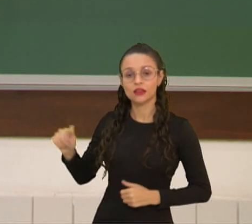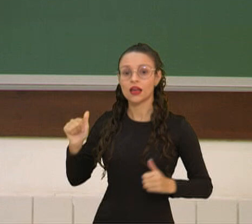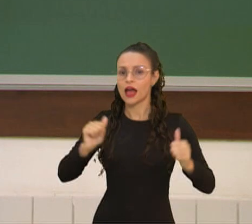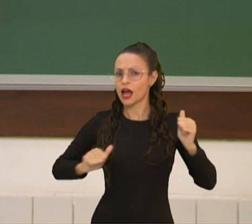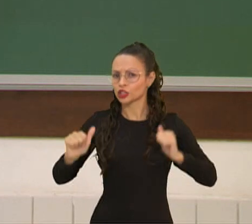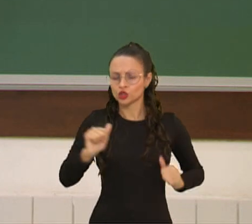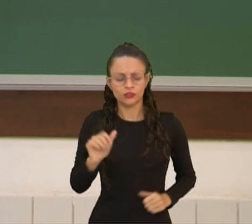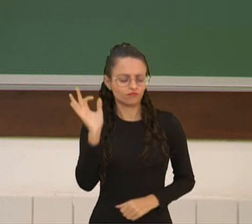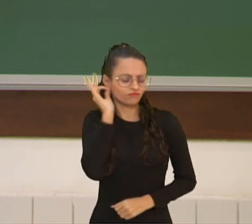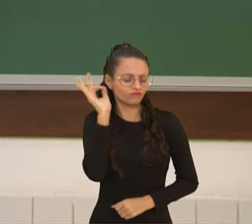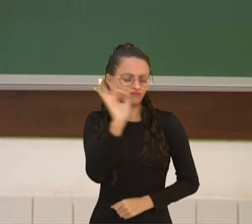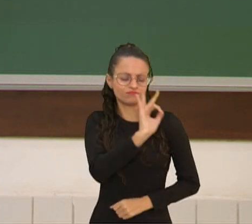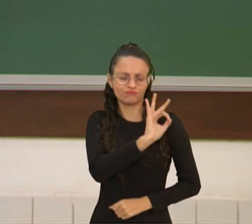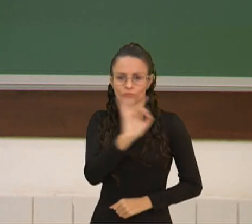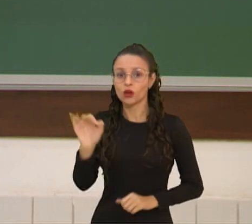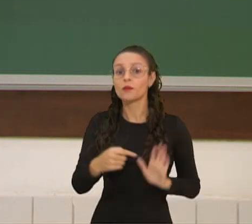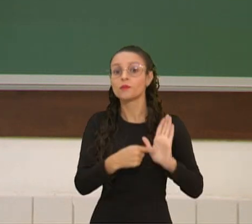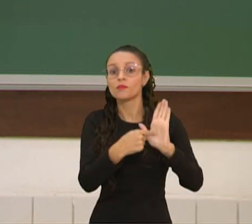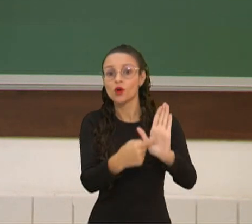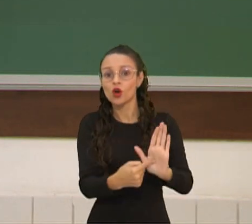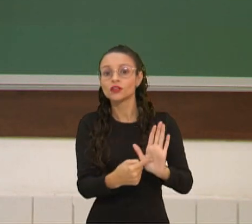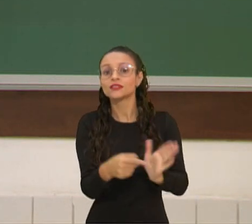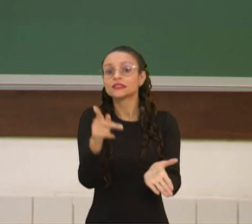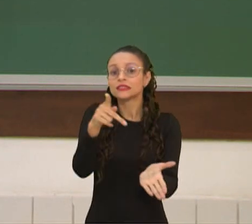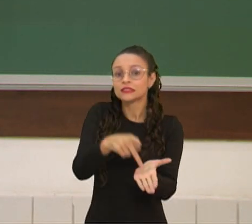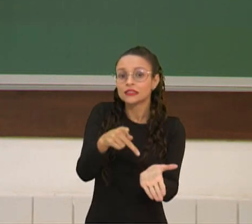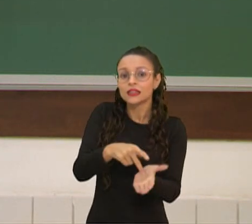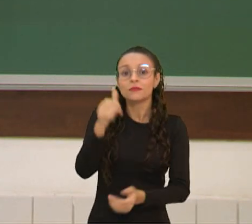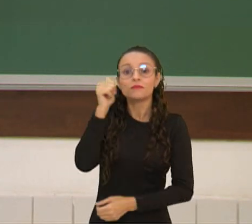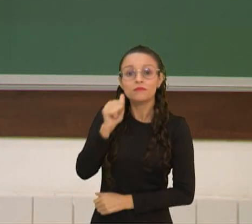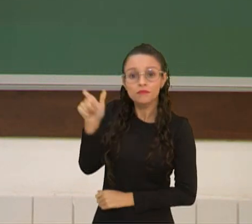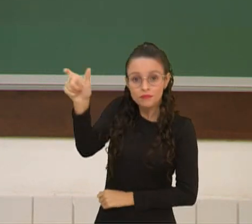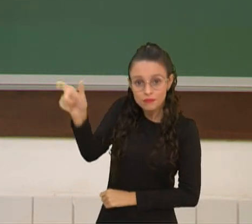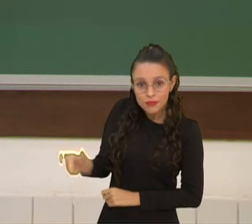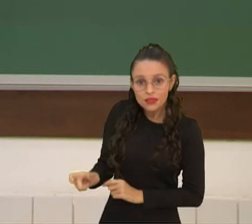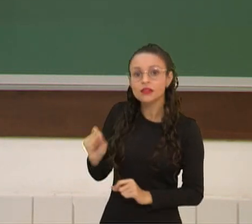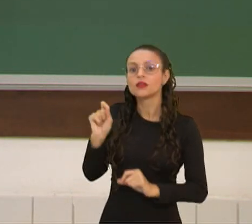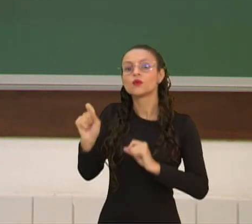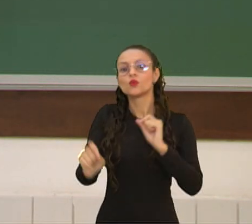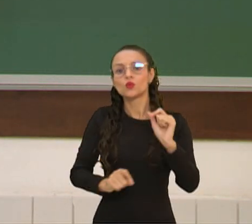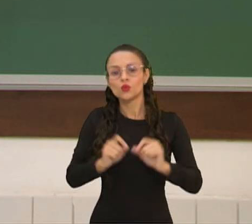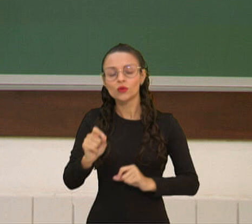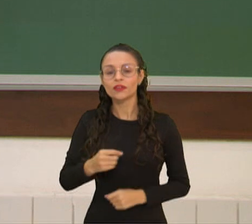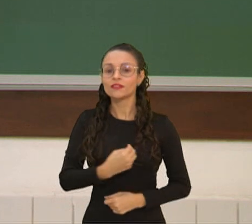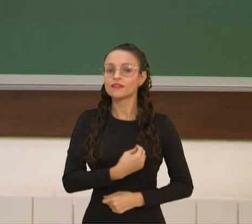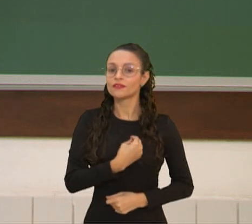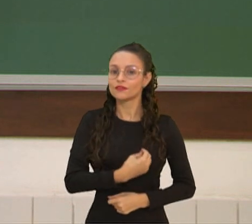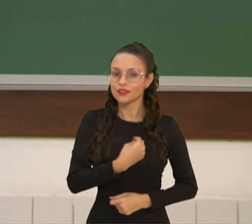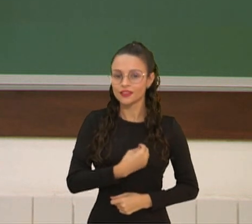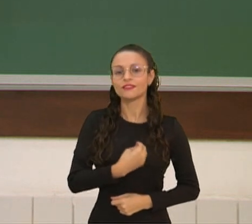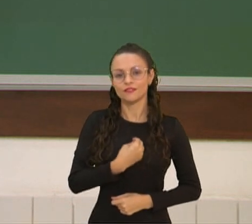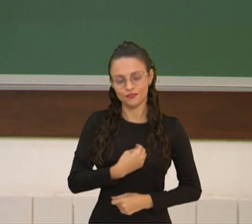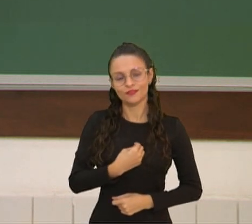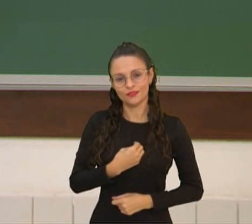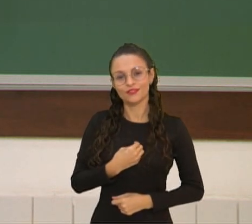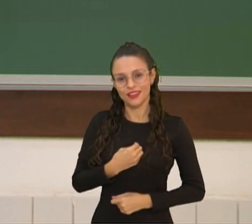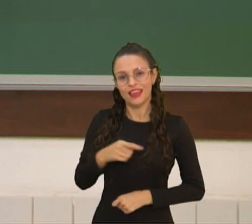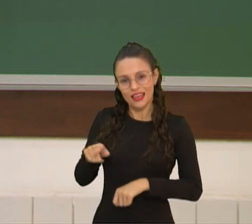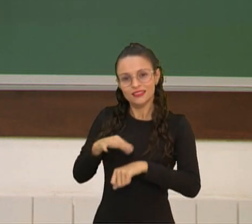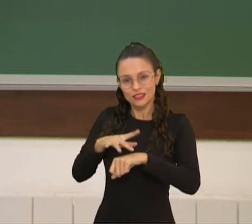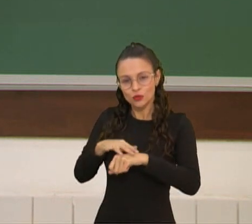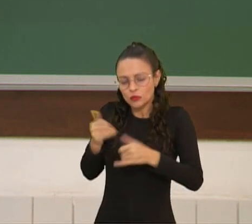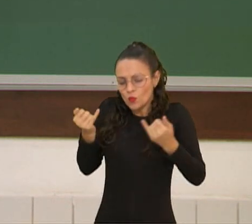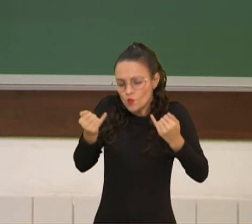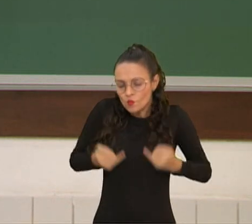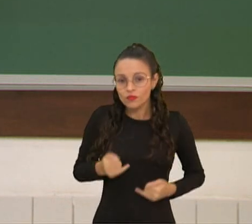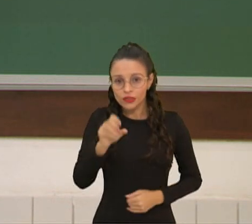atores ótimos que mostra justamente a realidade de uma moça que vive a anorexia então se